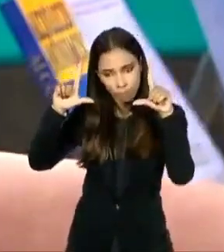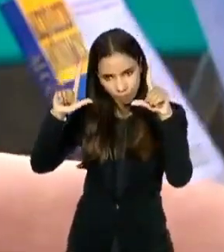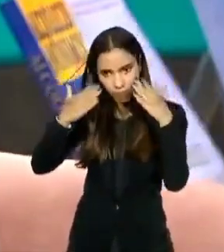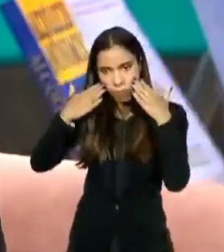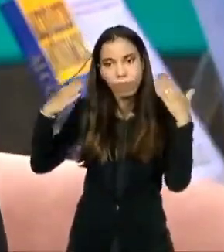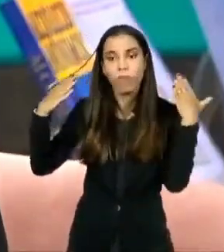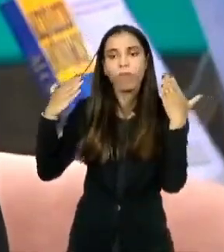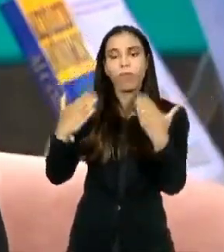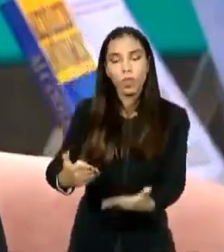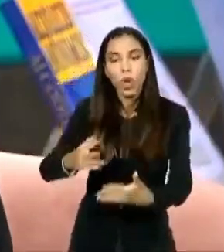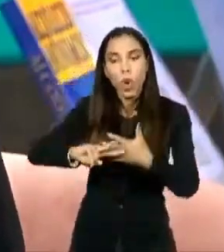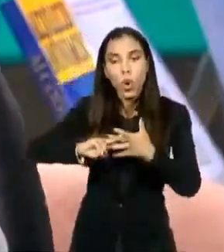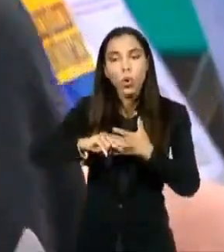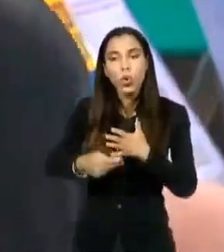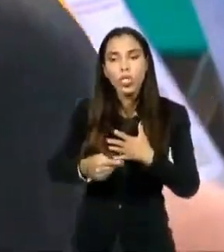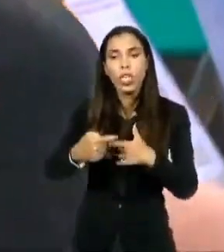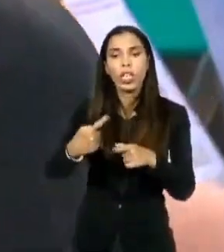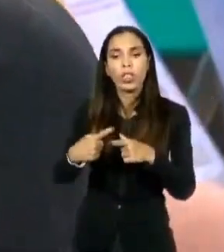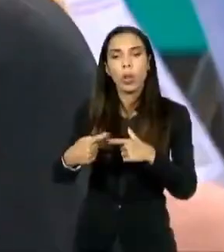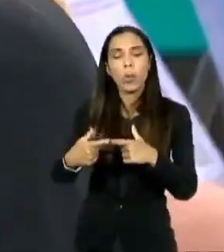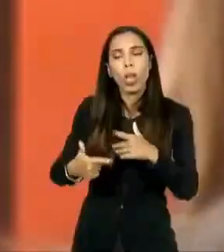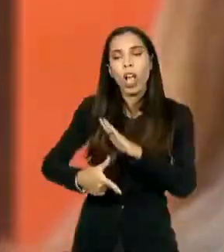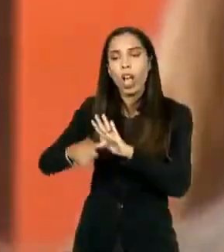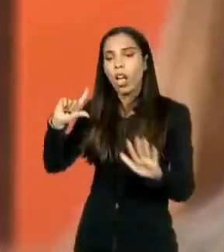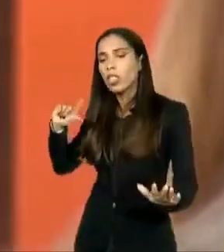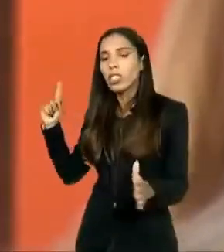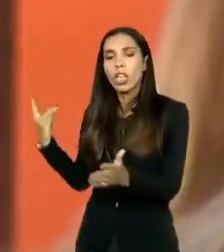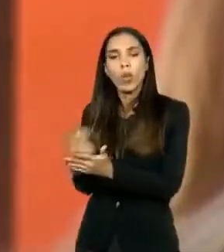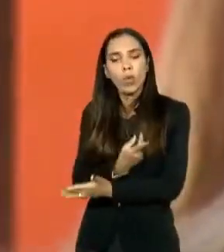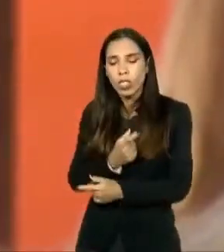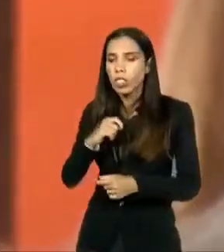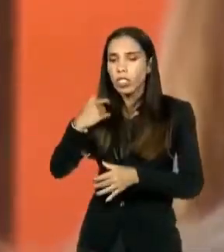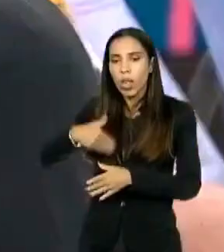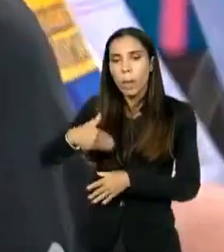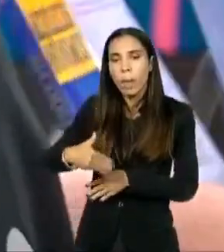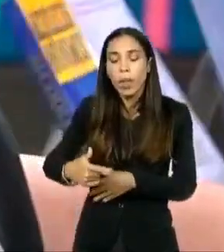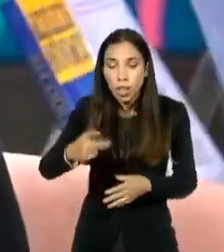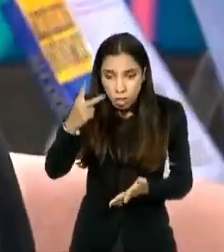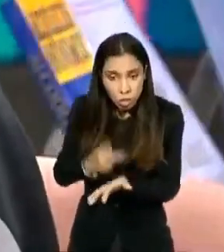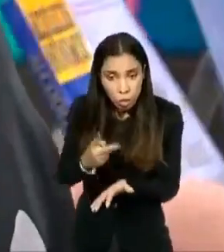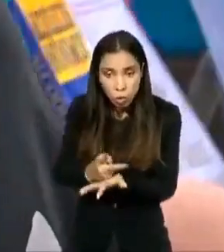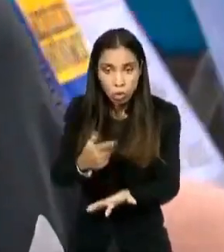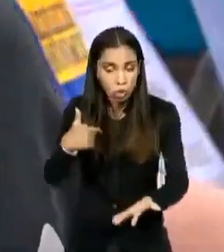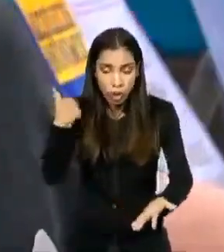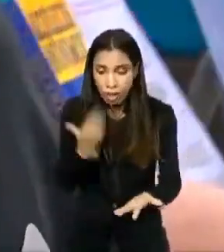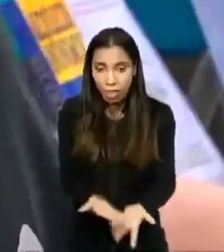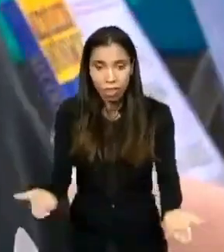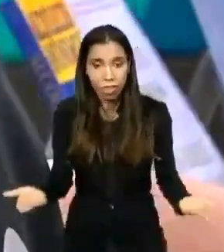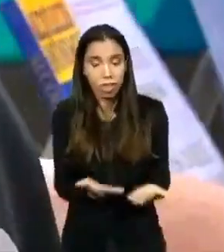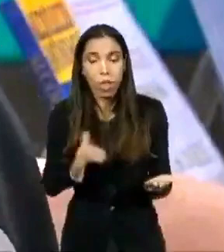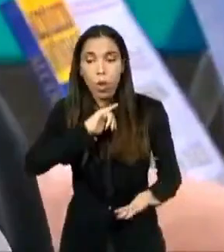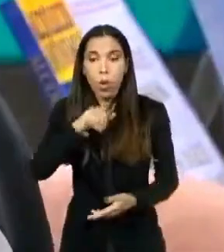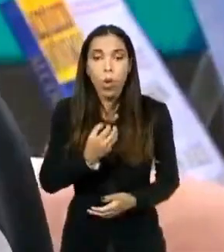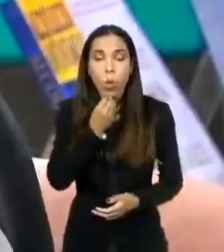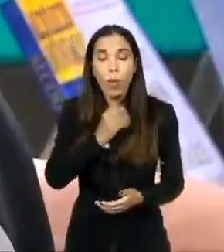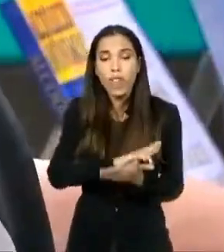as consequências, as causas, numa determinada época, e que elas continuam aí. E essa oportunidade de você levar para várias